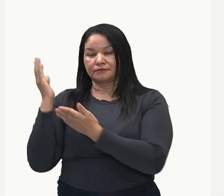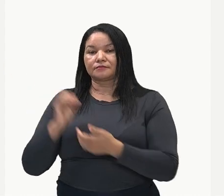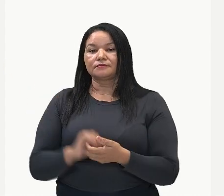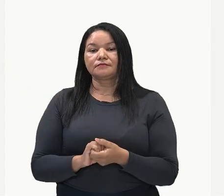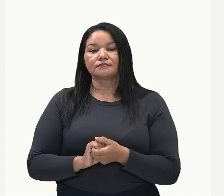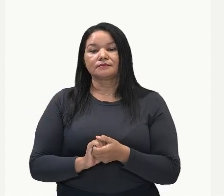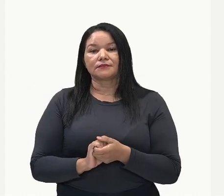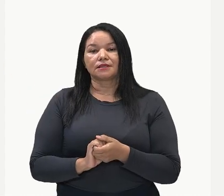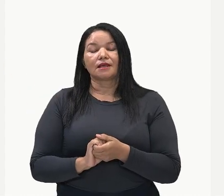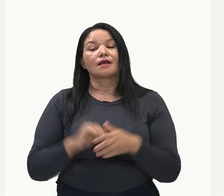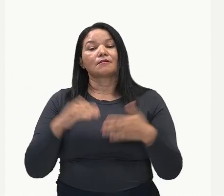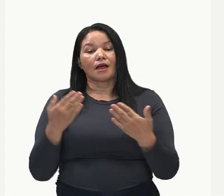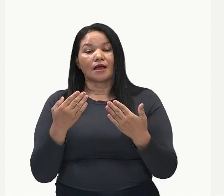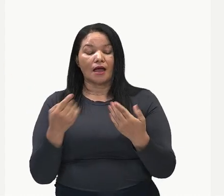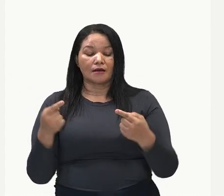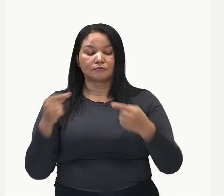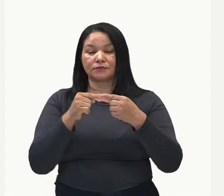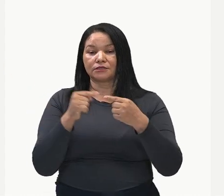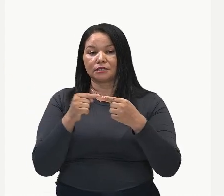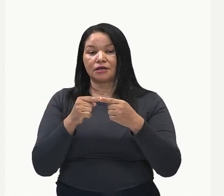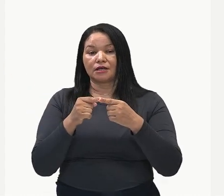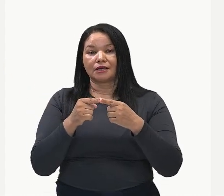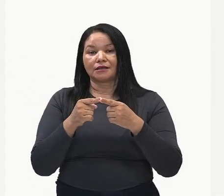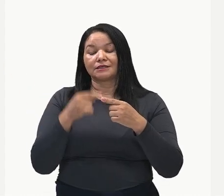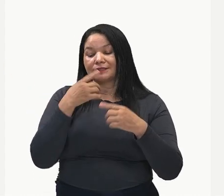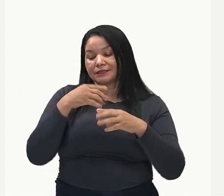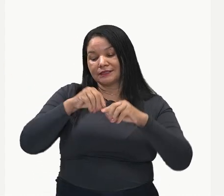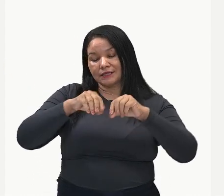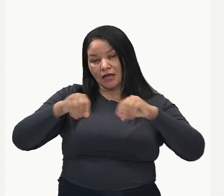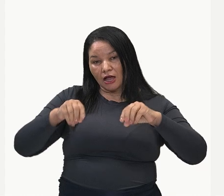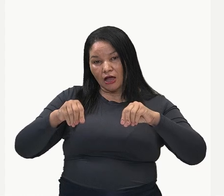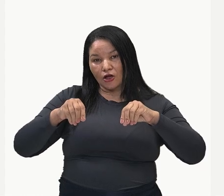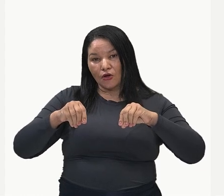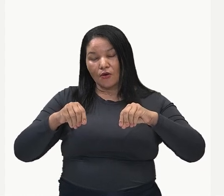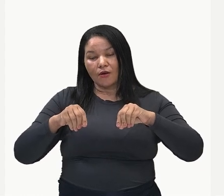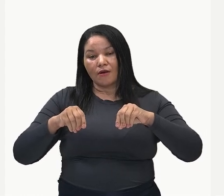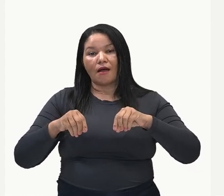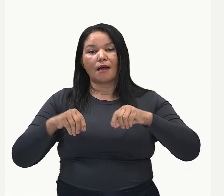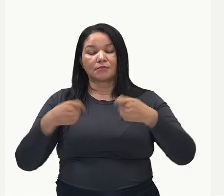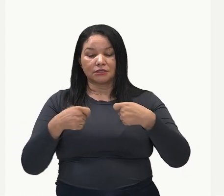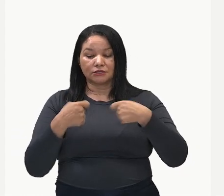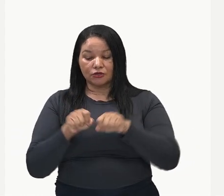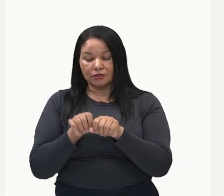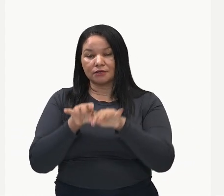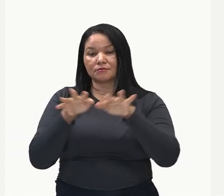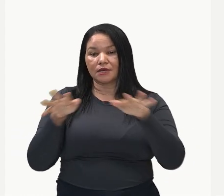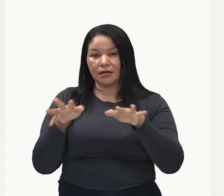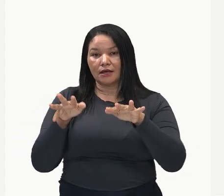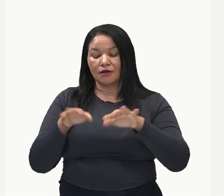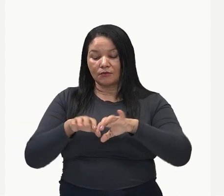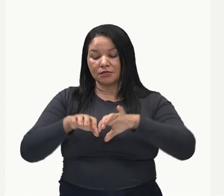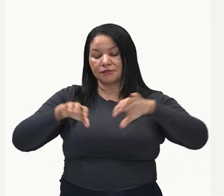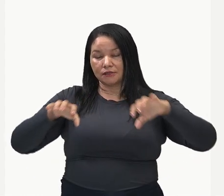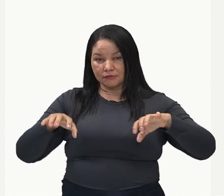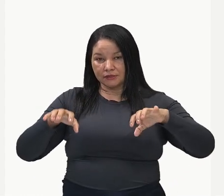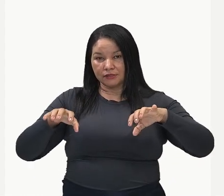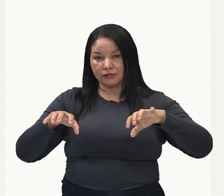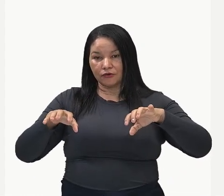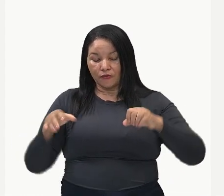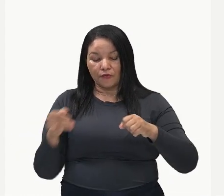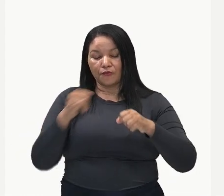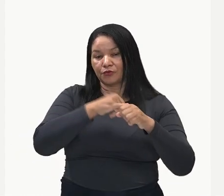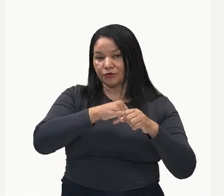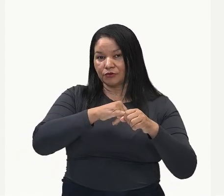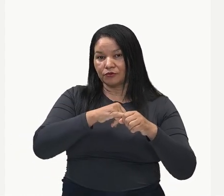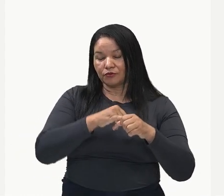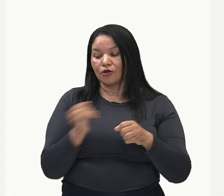Já para ser considerado um sal, ela vai ocorrer uma dissociação iônica, uma separação, né, vai ficar um íon para um lado